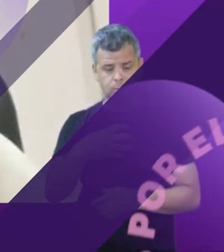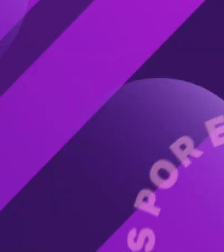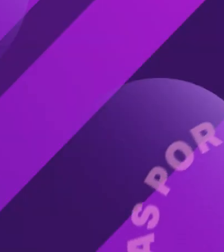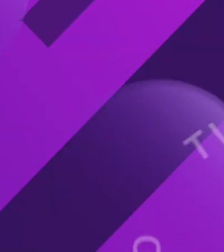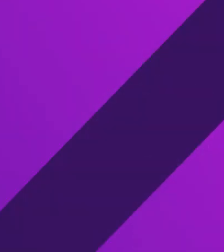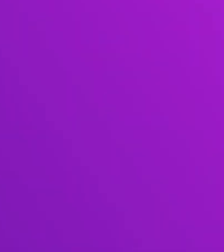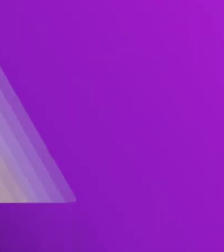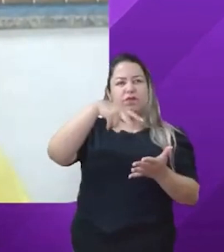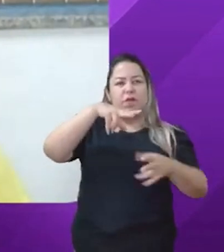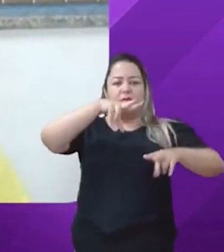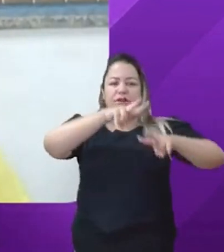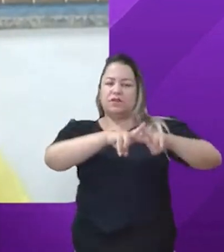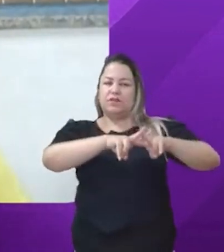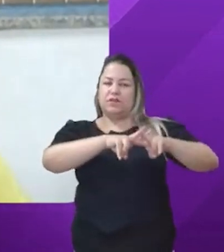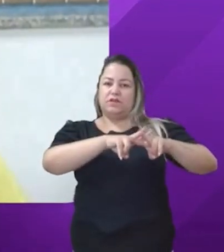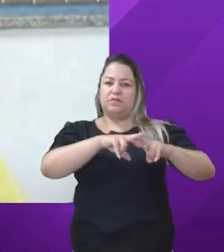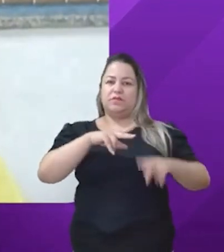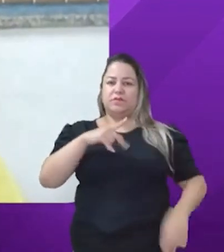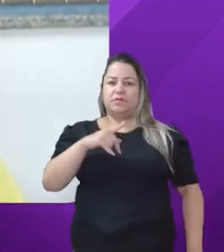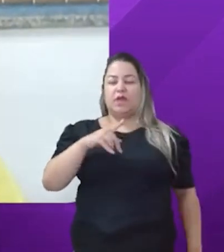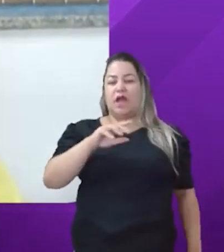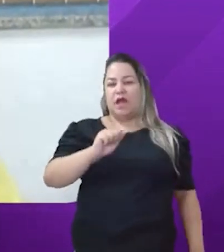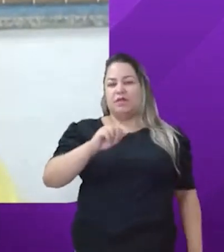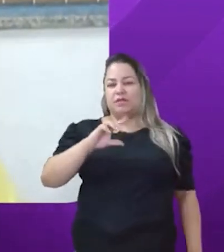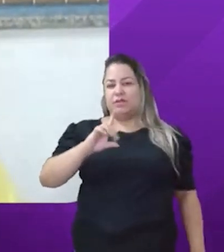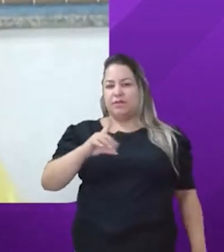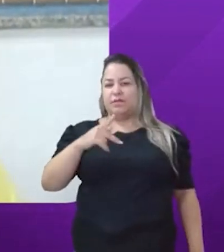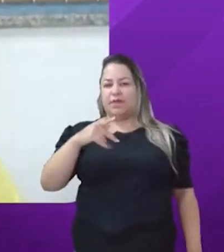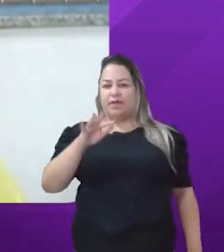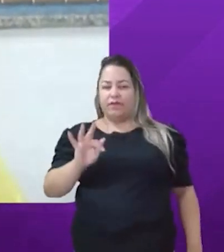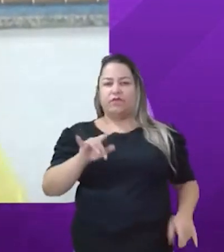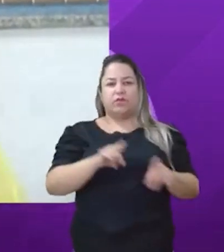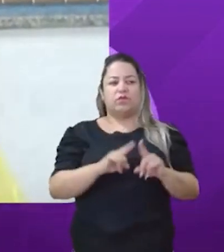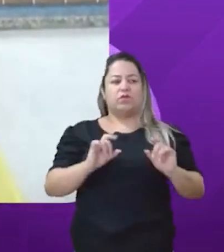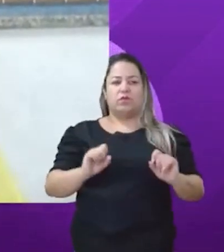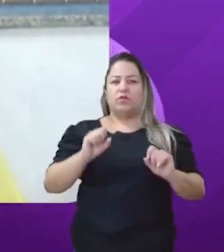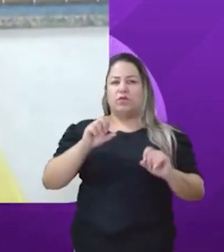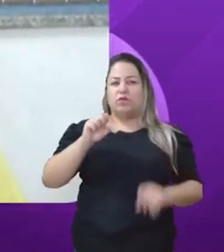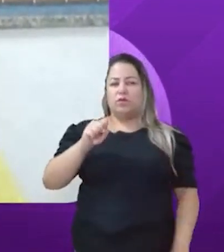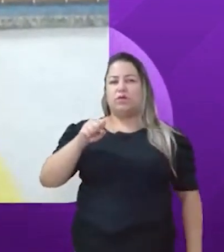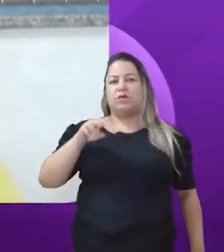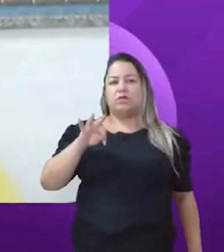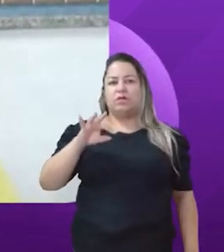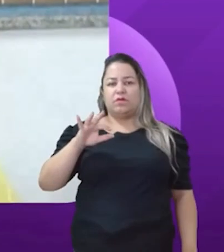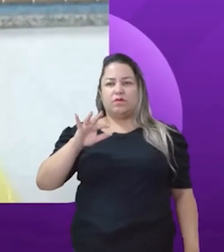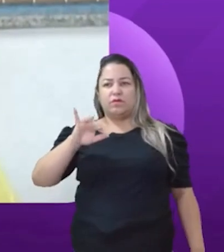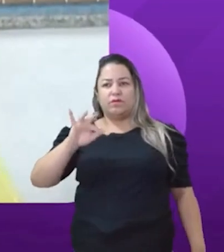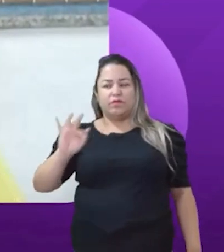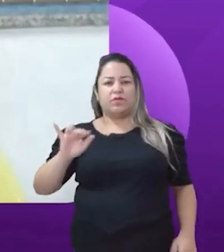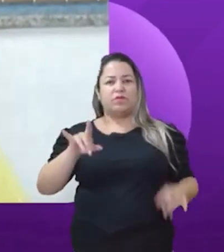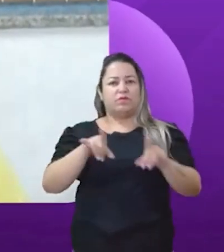passa. Por meio da DPF 347, o Supremo Tribunal Federal, ele reconheceu a existência de um